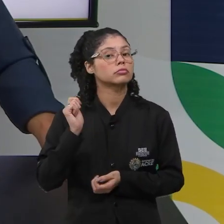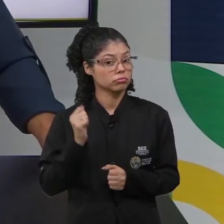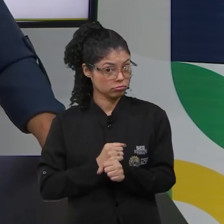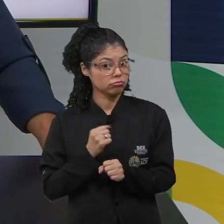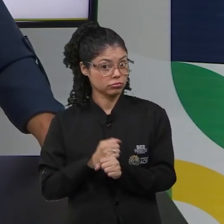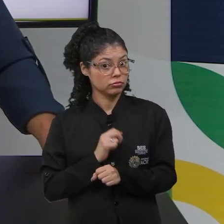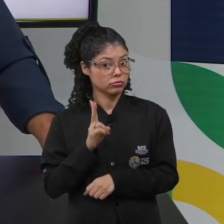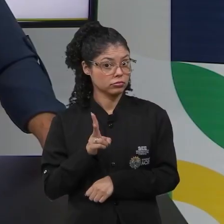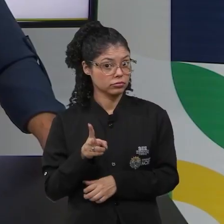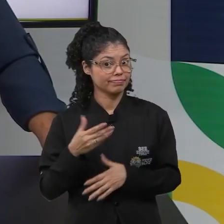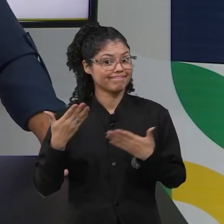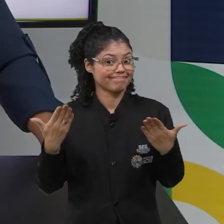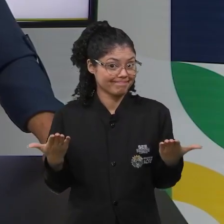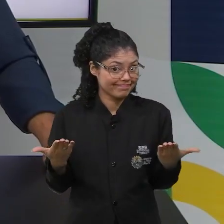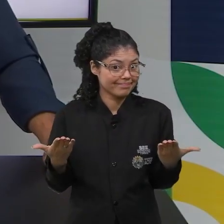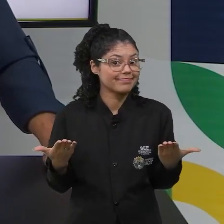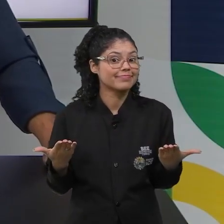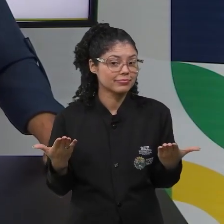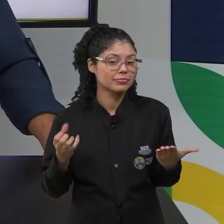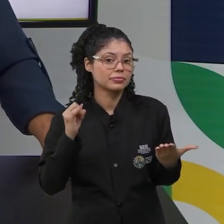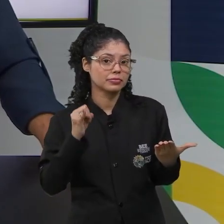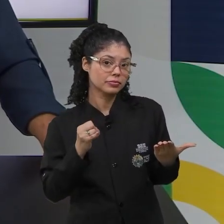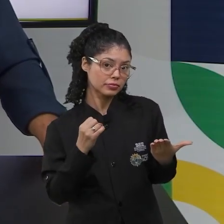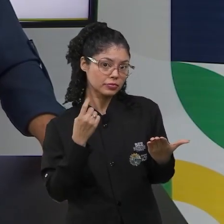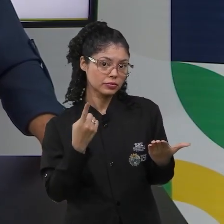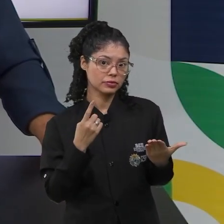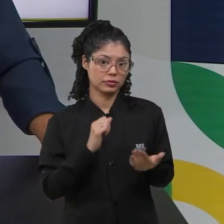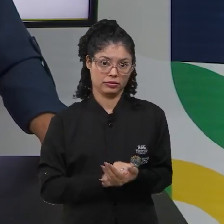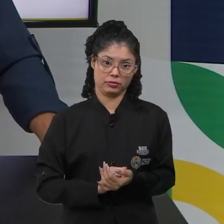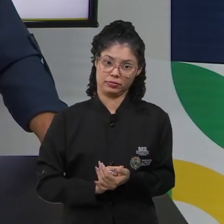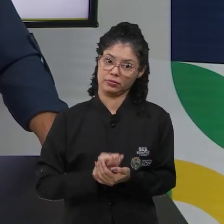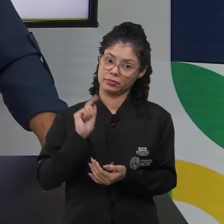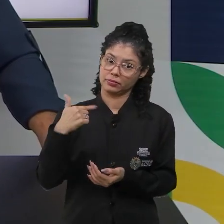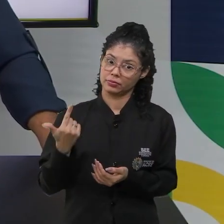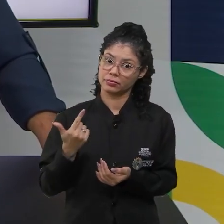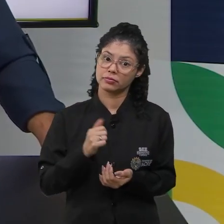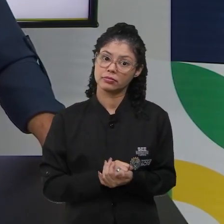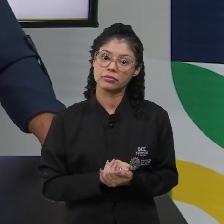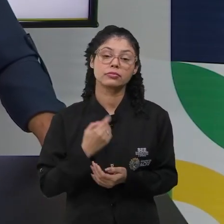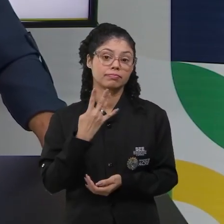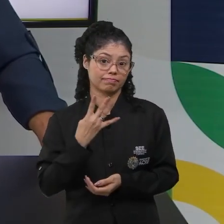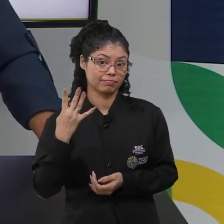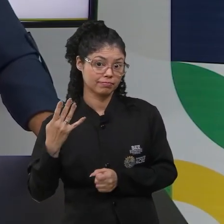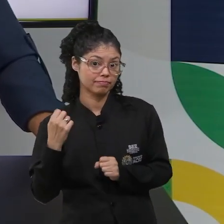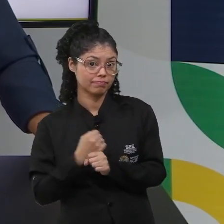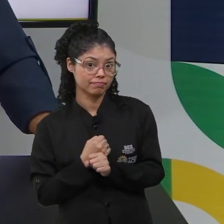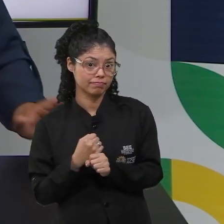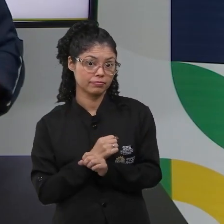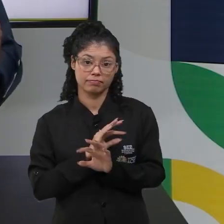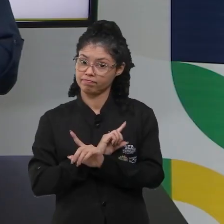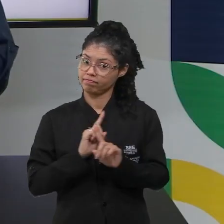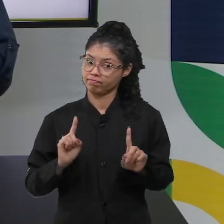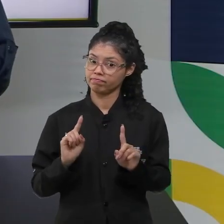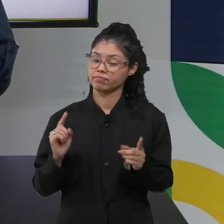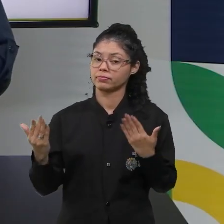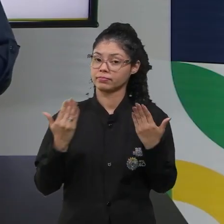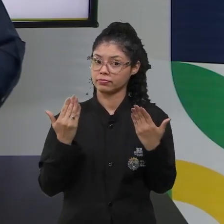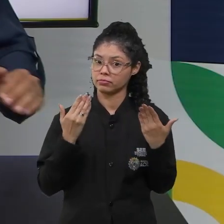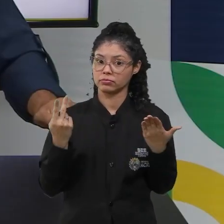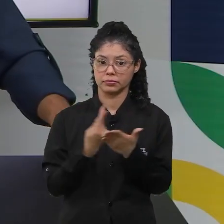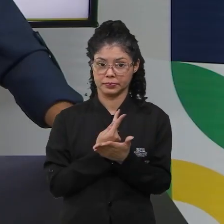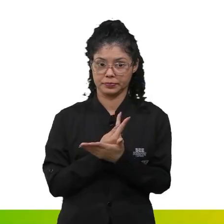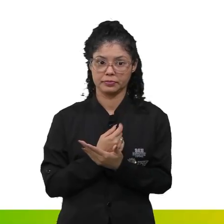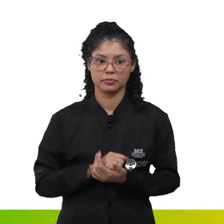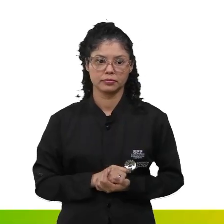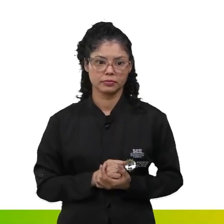os anos? Então, se em um é anual e o outro é de 4 em 4 anos, não há uma comparação em relação a